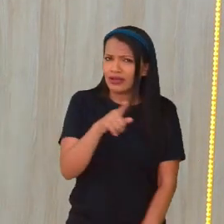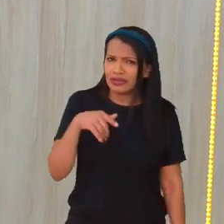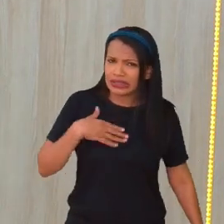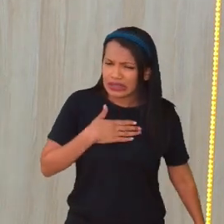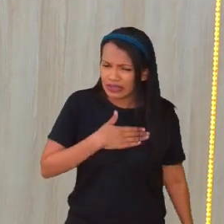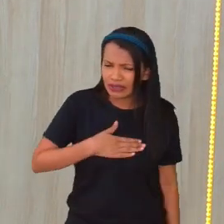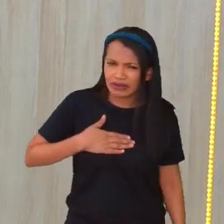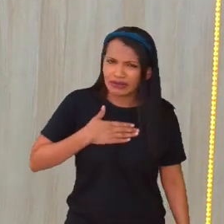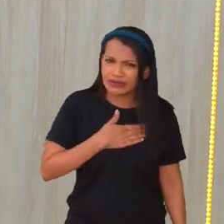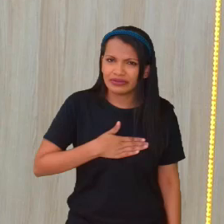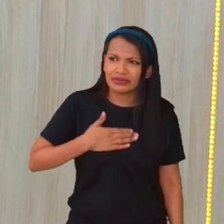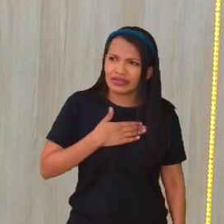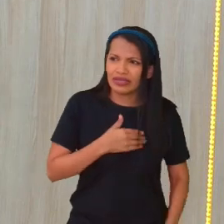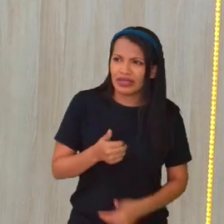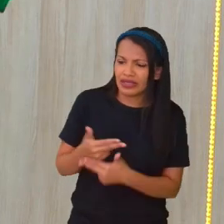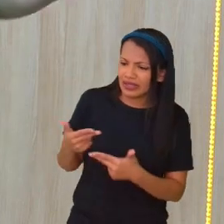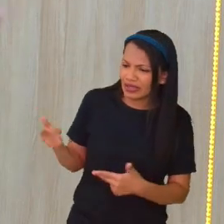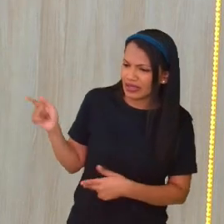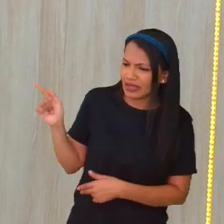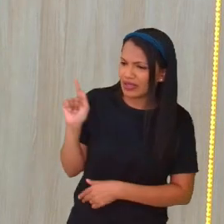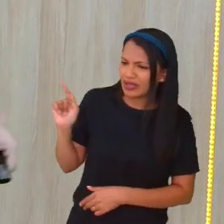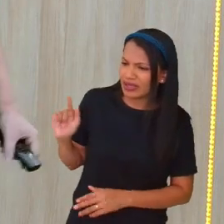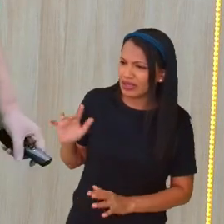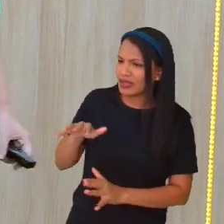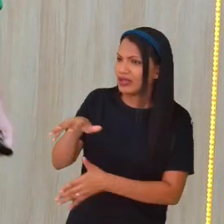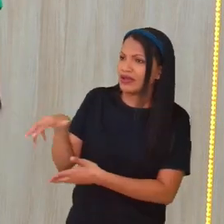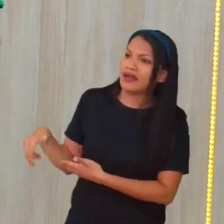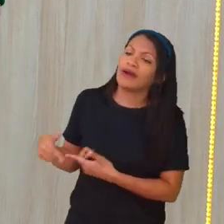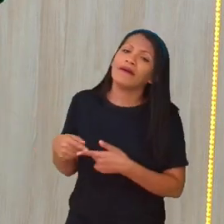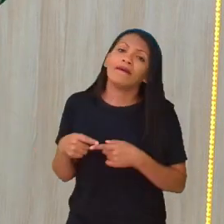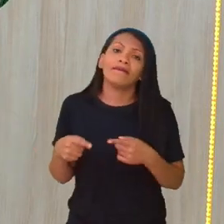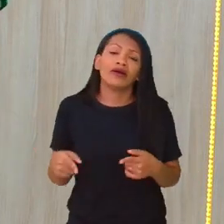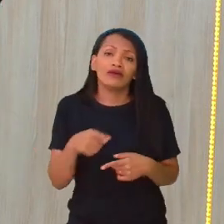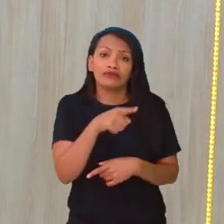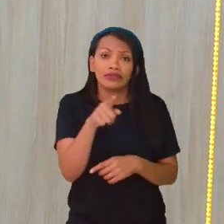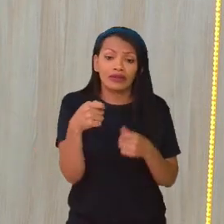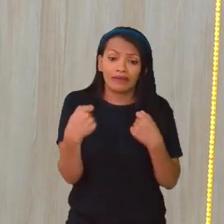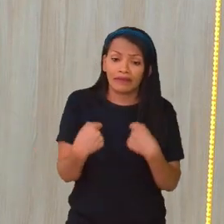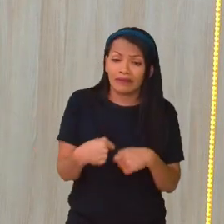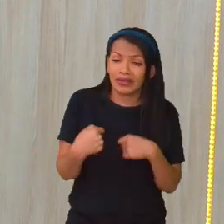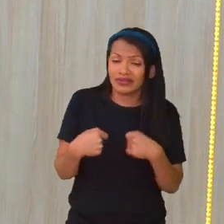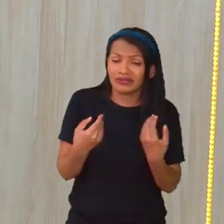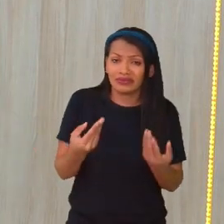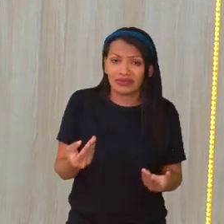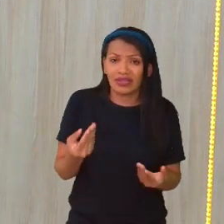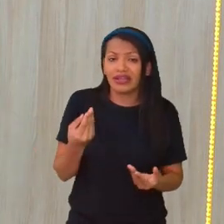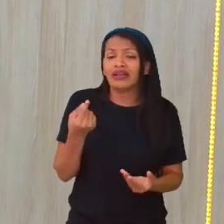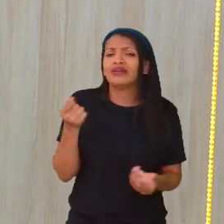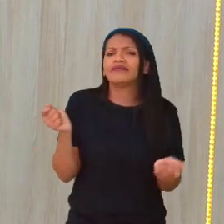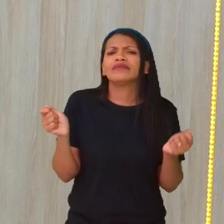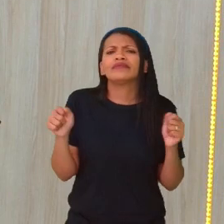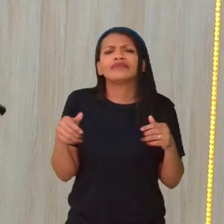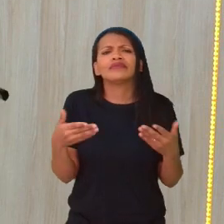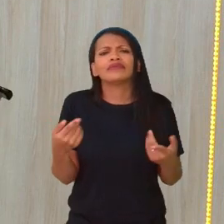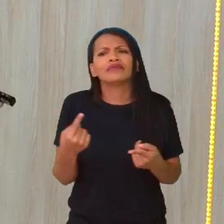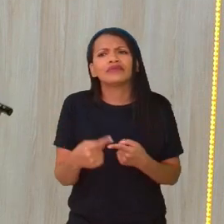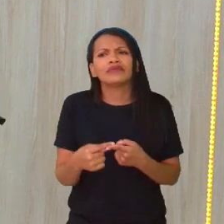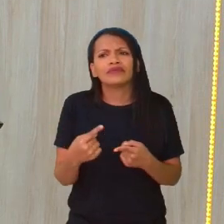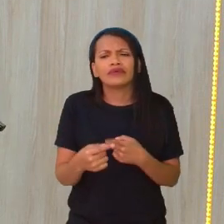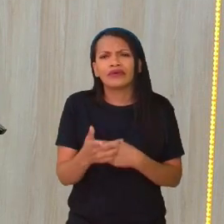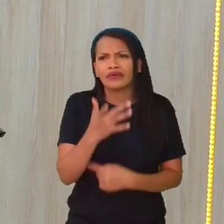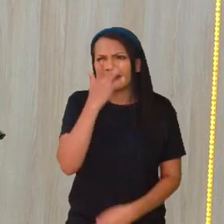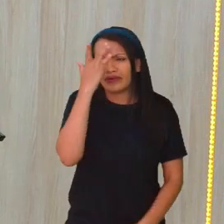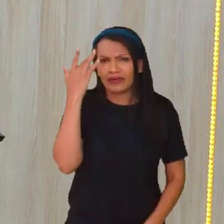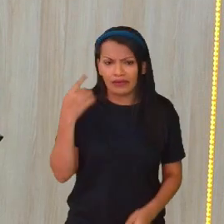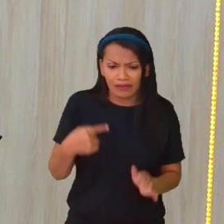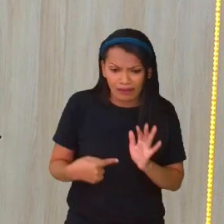gostam dessa coisa da geografia e de tudo mais, mas vocês precisam dessas ferramentas para quê? Para que quando alguém